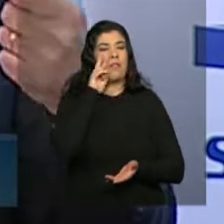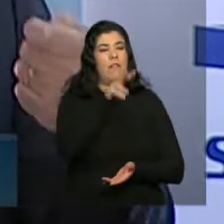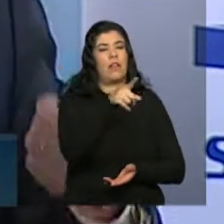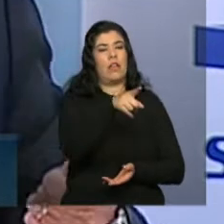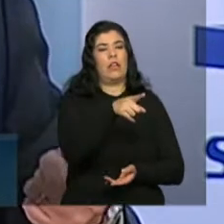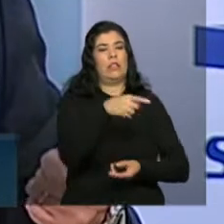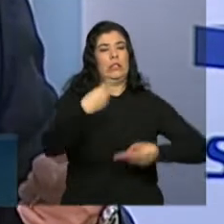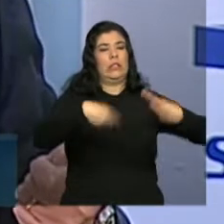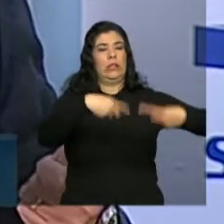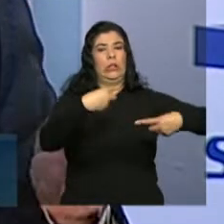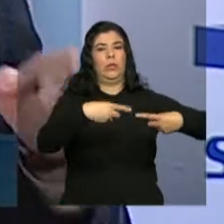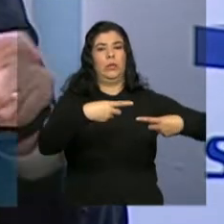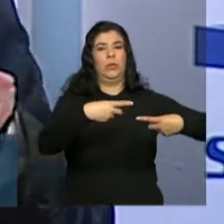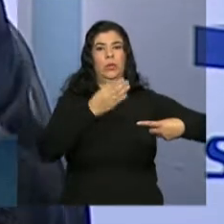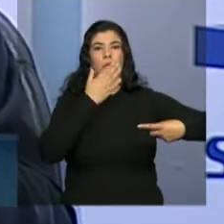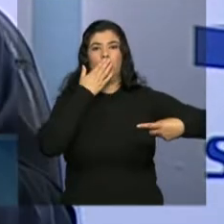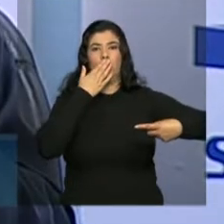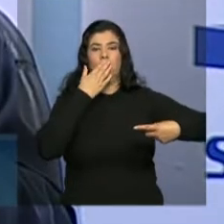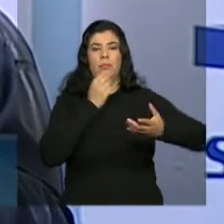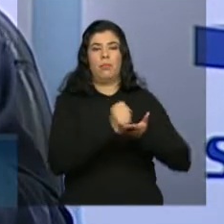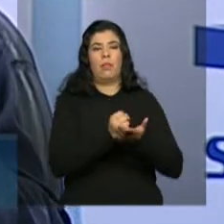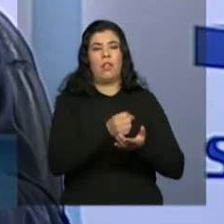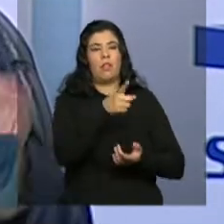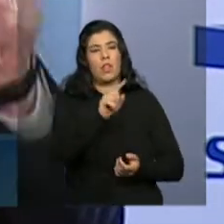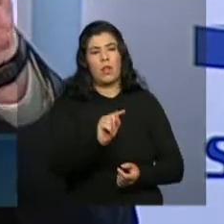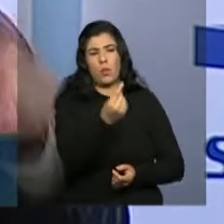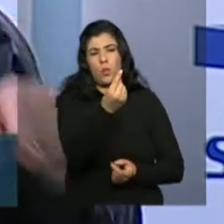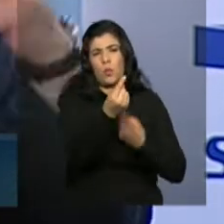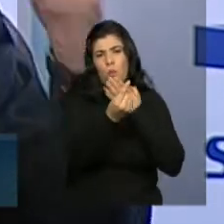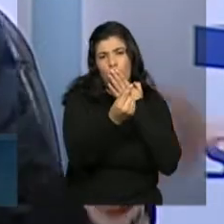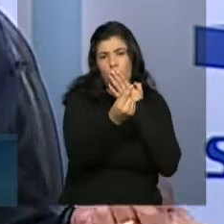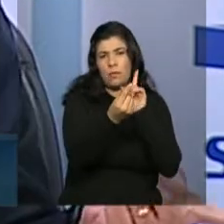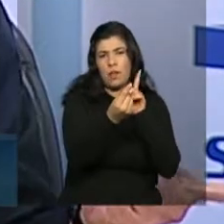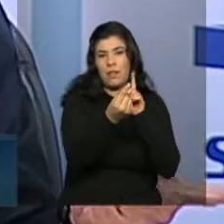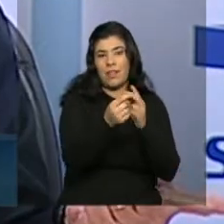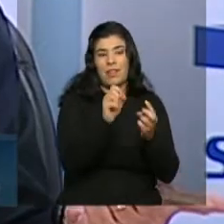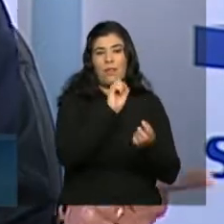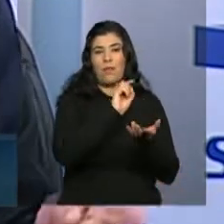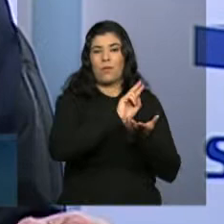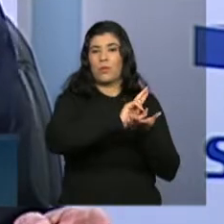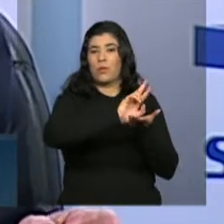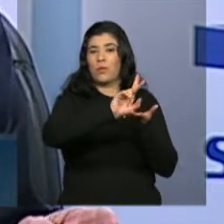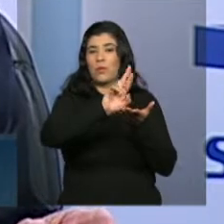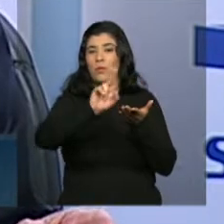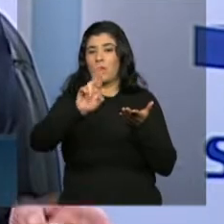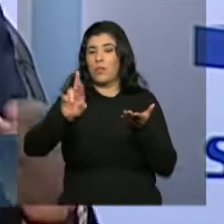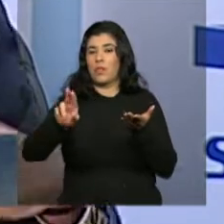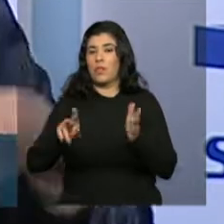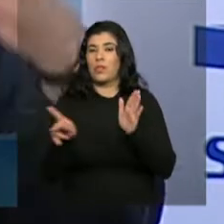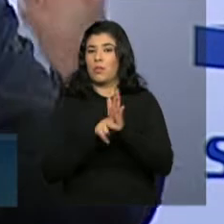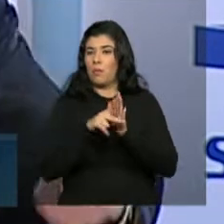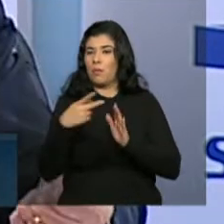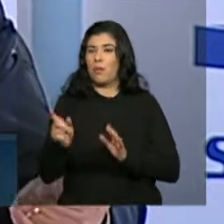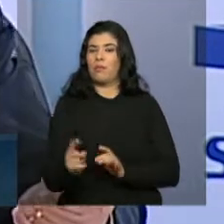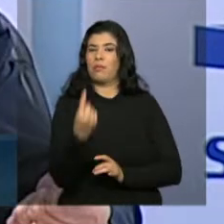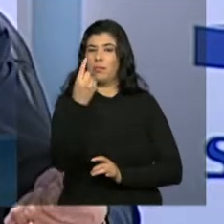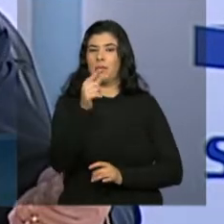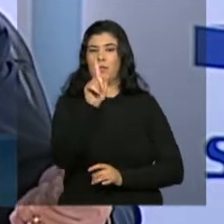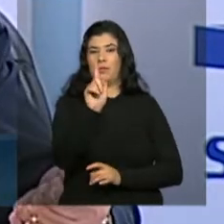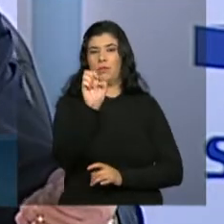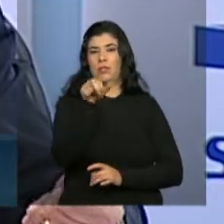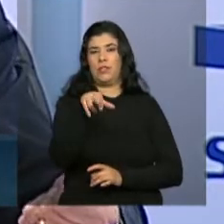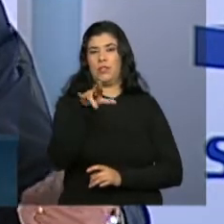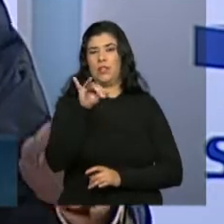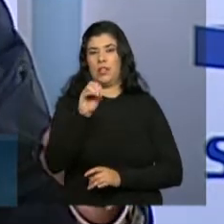e o genérico já está estabelecido passa até concorrência inclusive entre um medicamento de referência e o próprio Genérico e às vezes você consegue